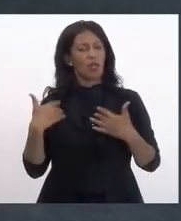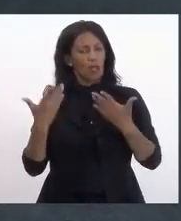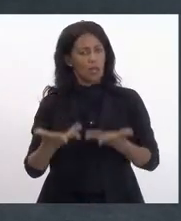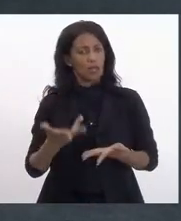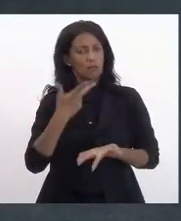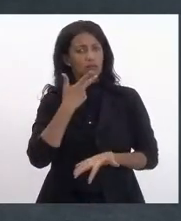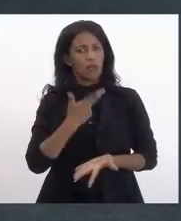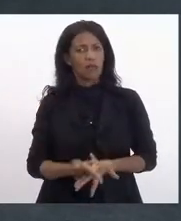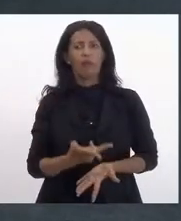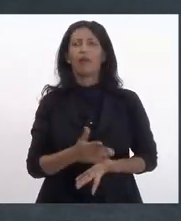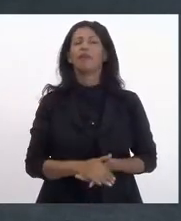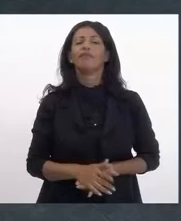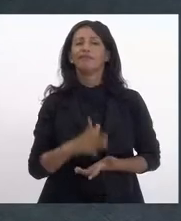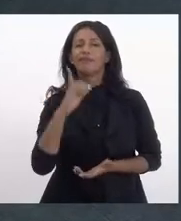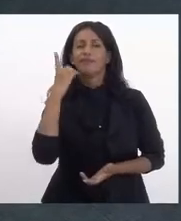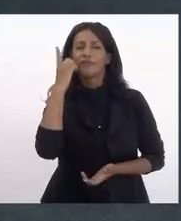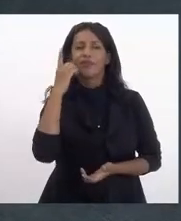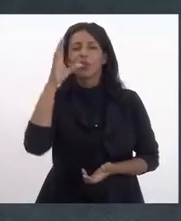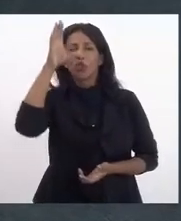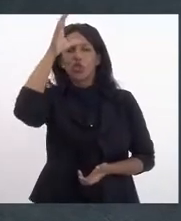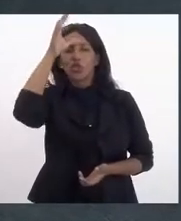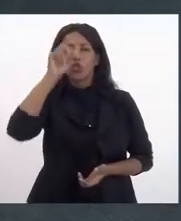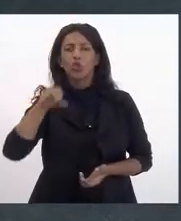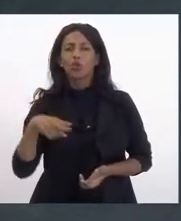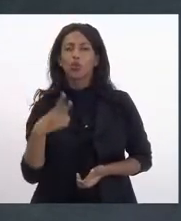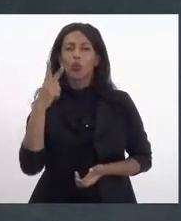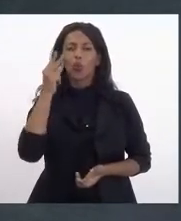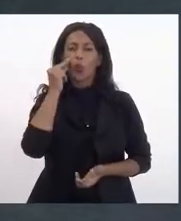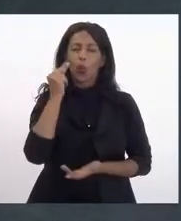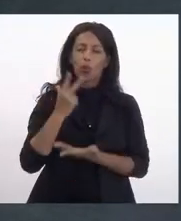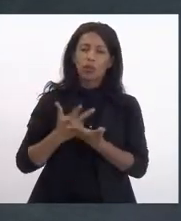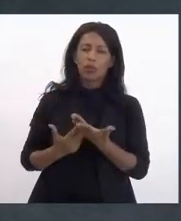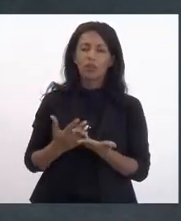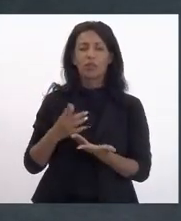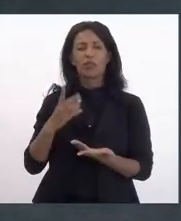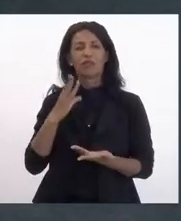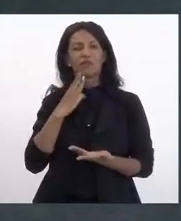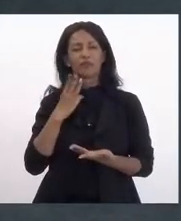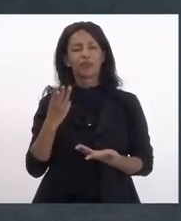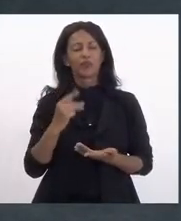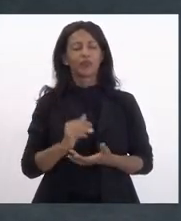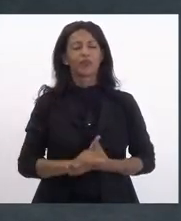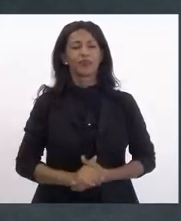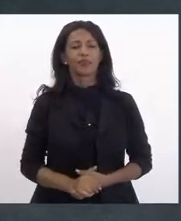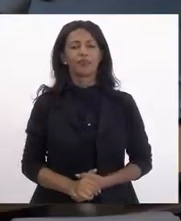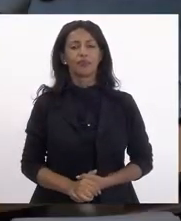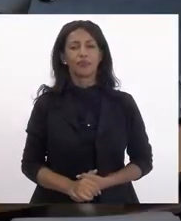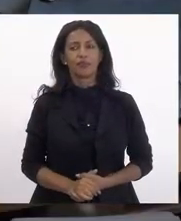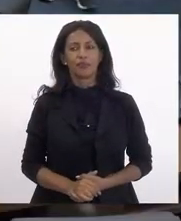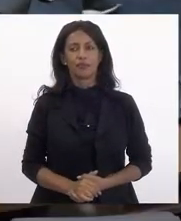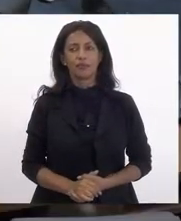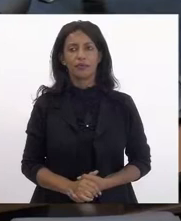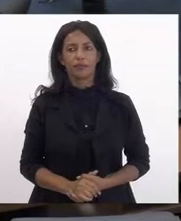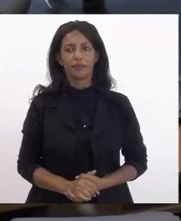minha declaração. Deputadas Tia Ju, Mônica Francisco, Valdec Carneiro. Obrigado.